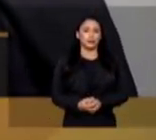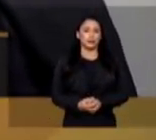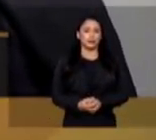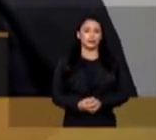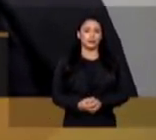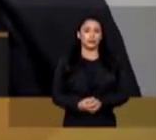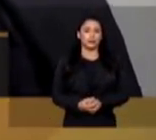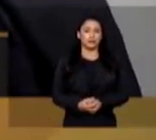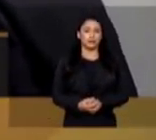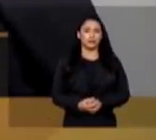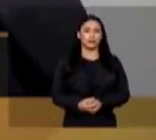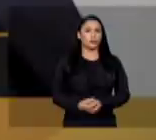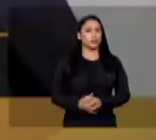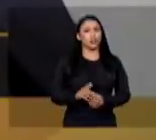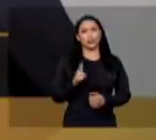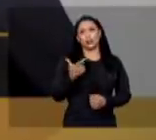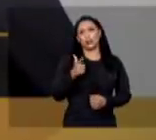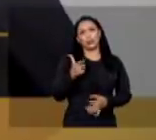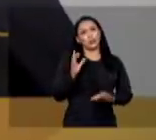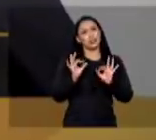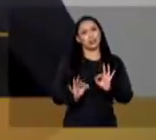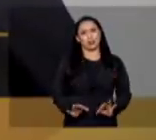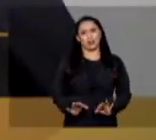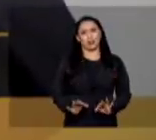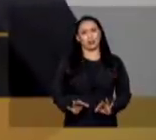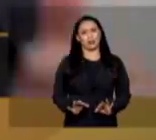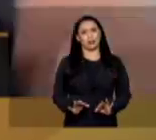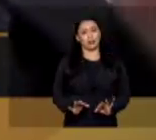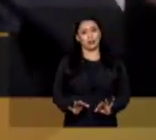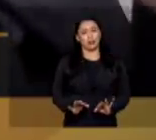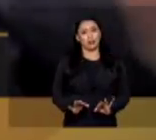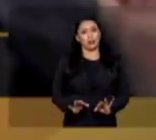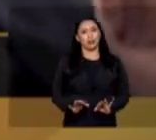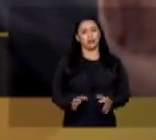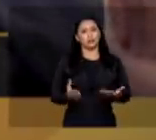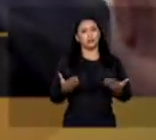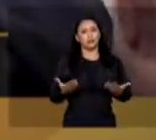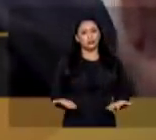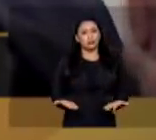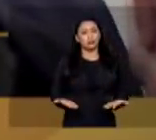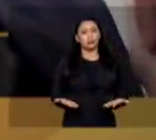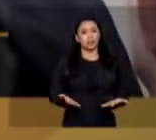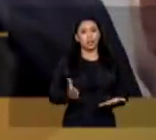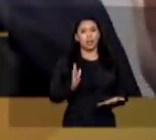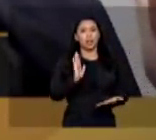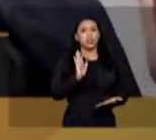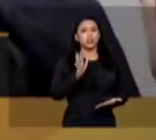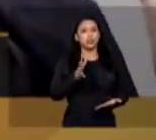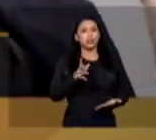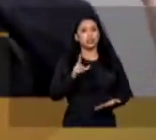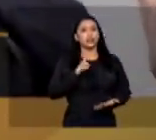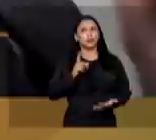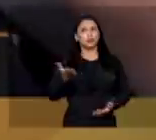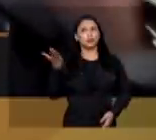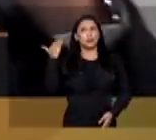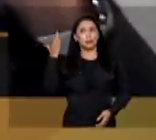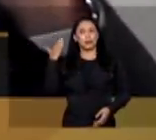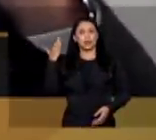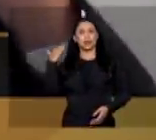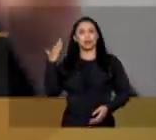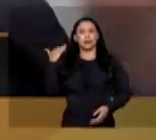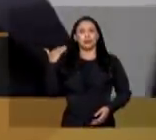193726. Agravante Luiz Inácio Lula da Silva. Como já vivemos no passado aquela outra